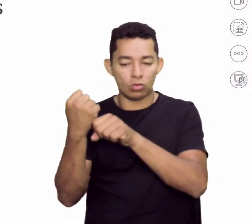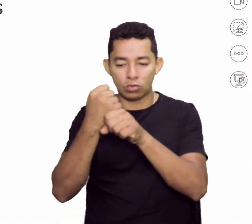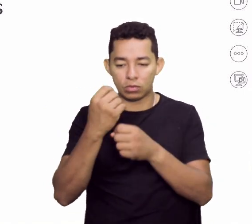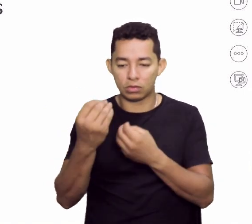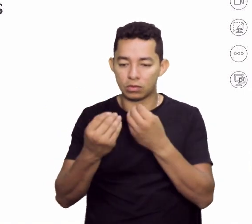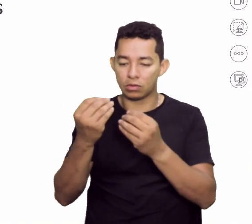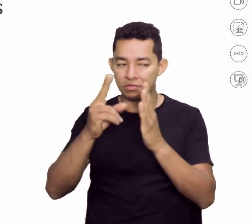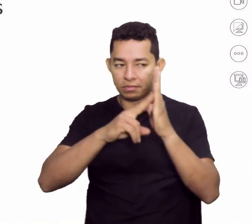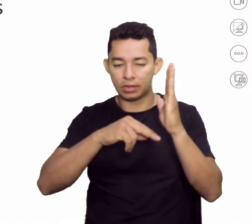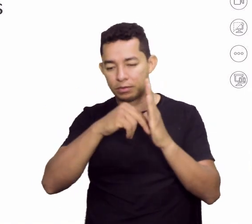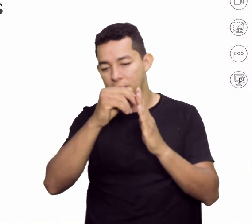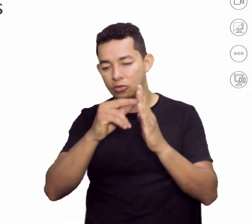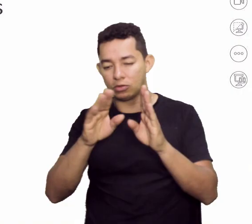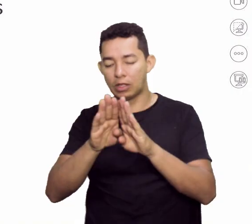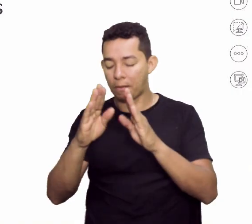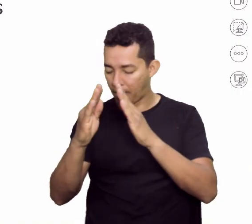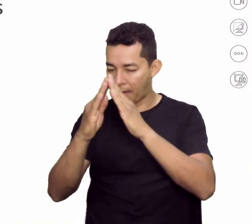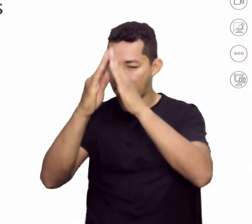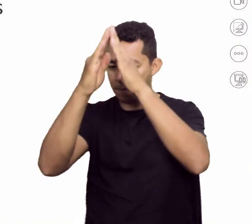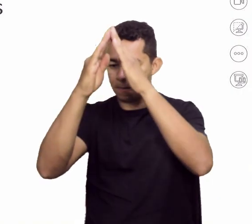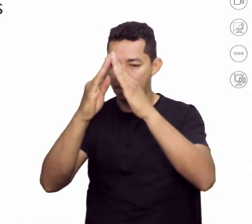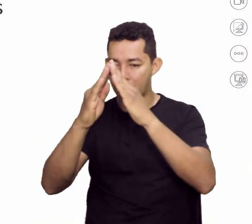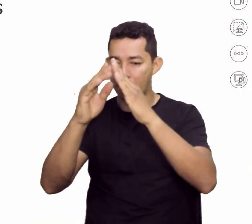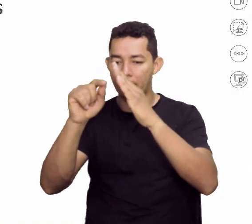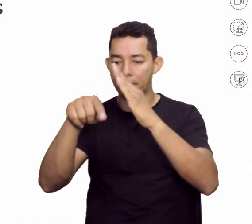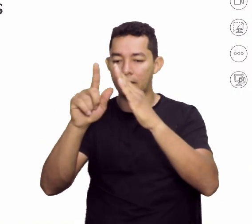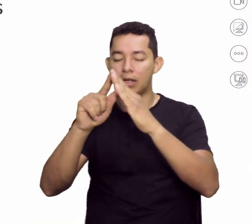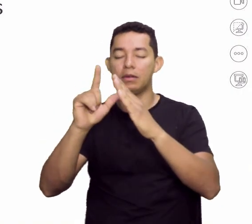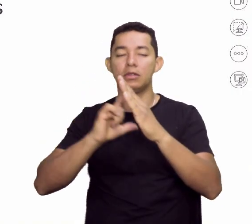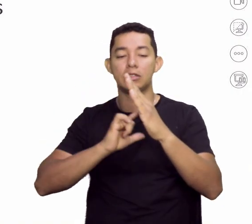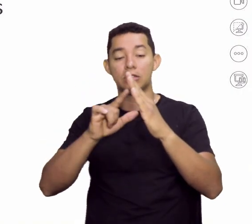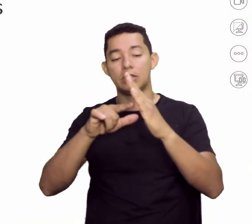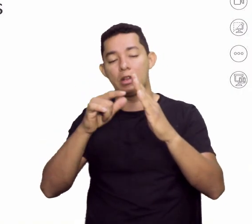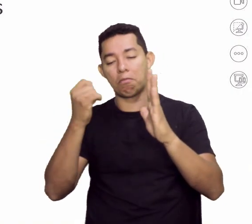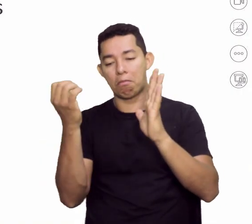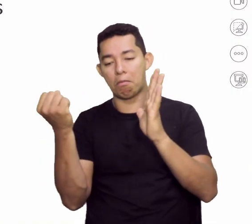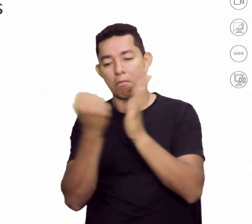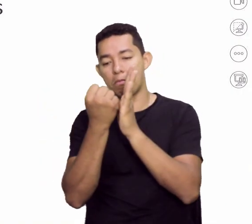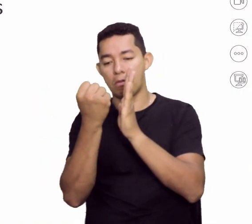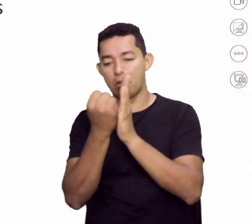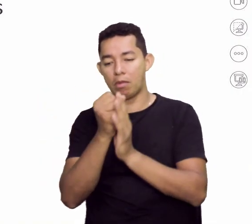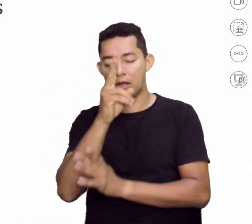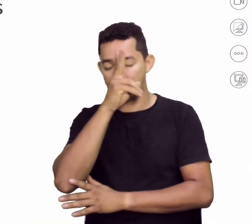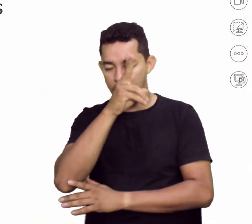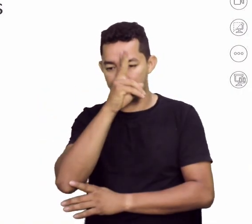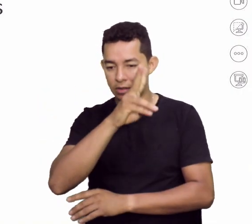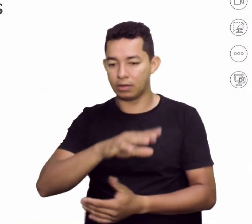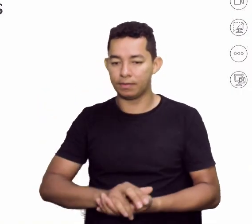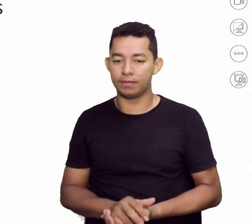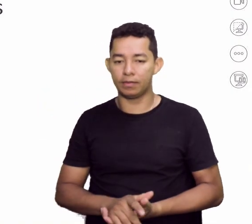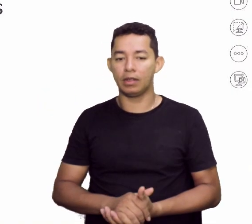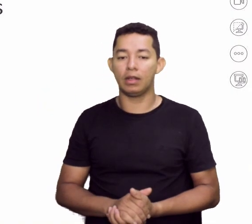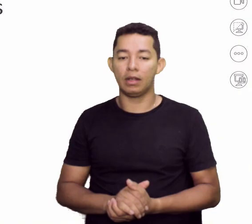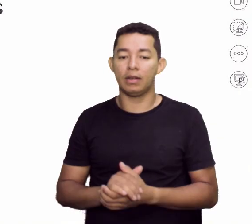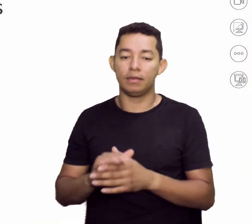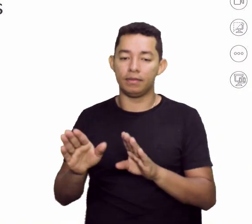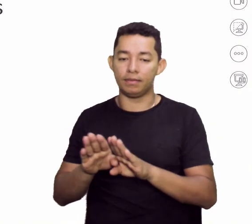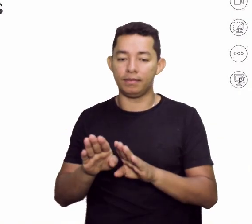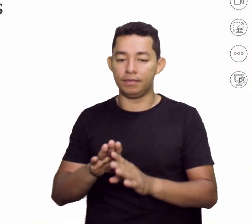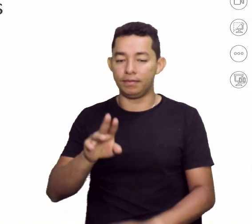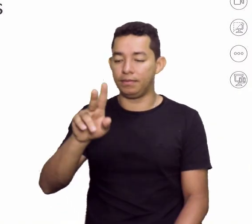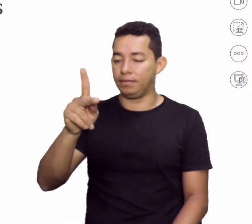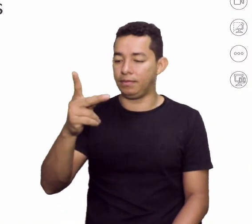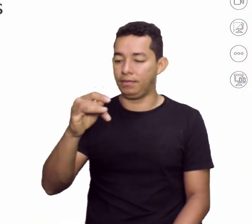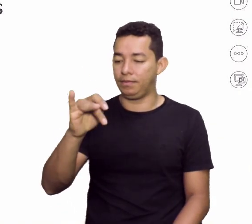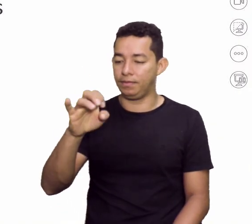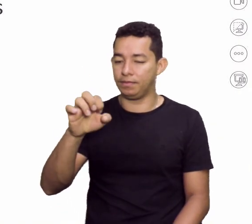a fascinar e a inspirar. Os hieróglifos são a escrita